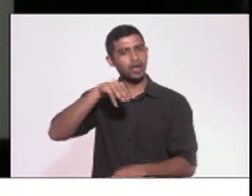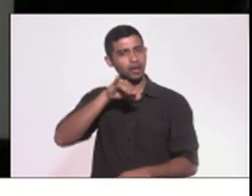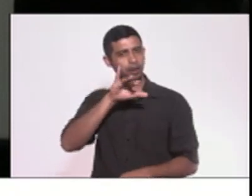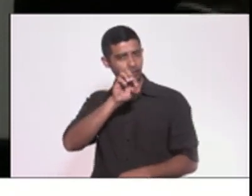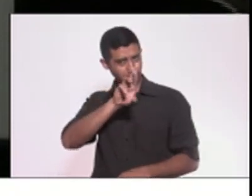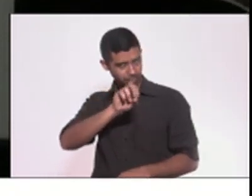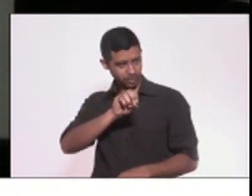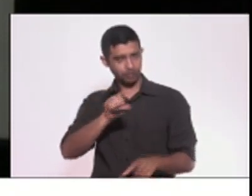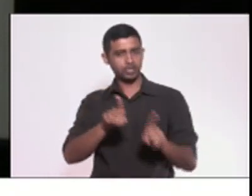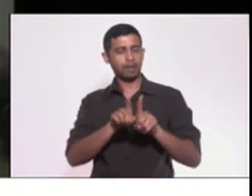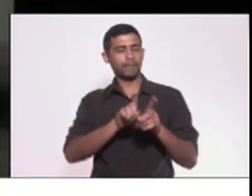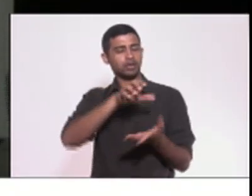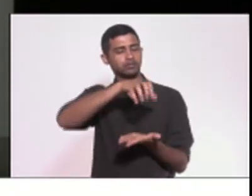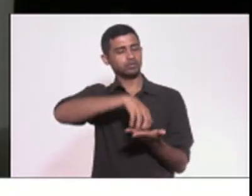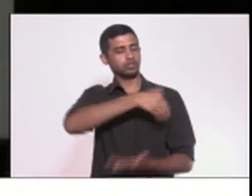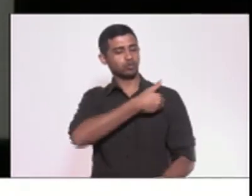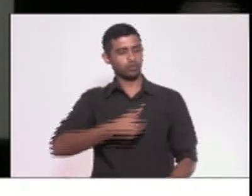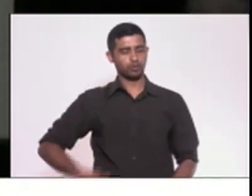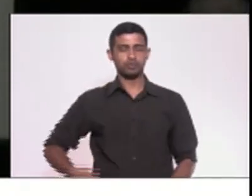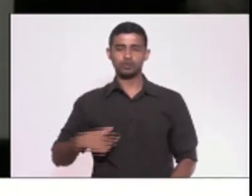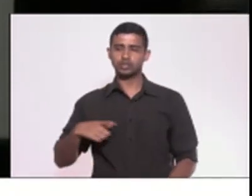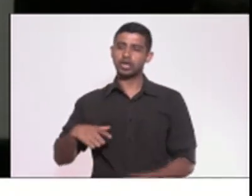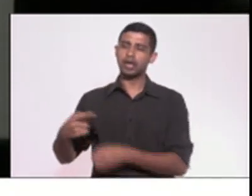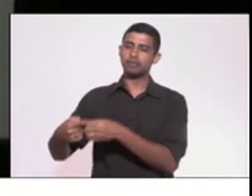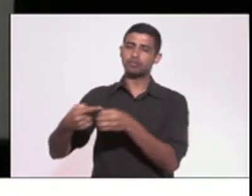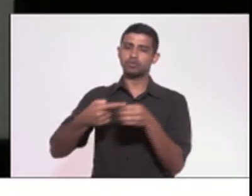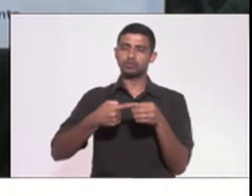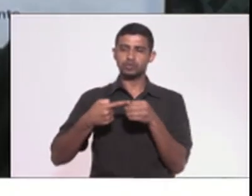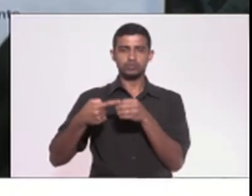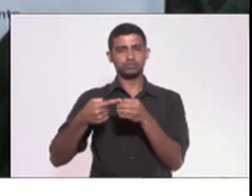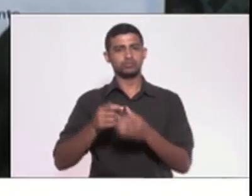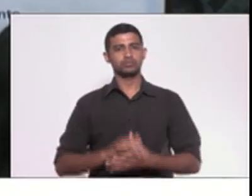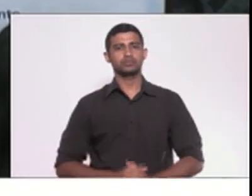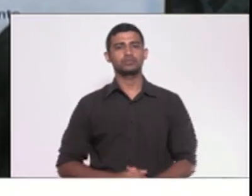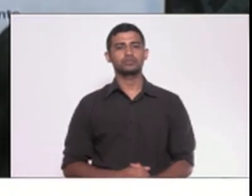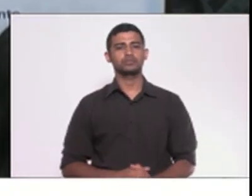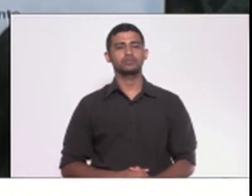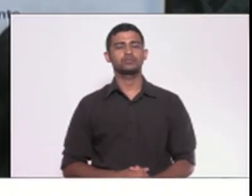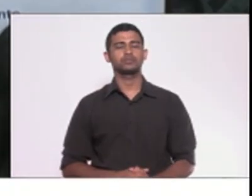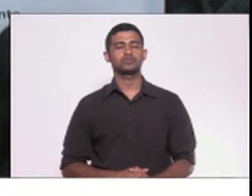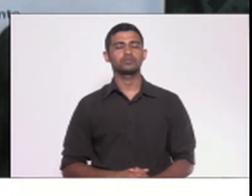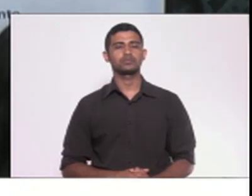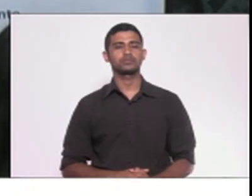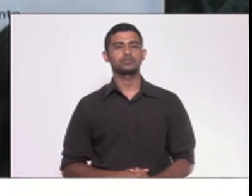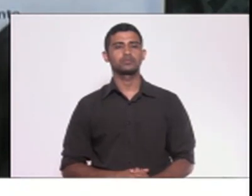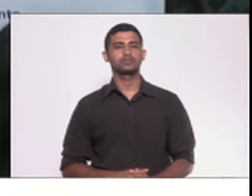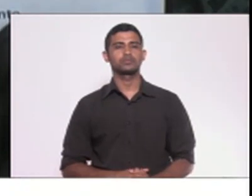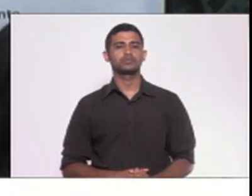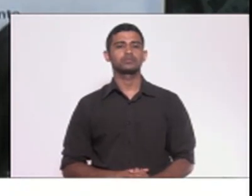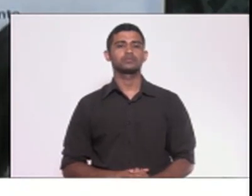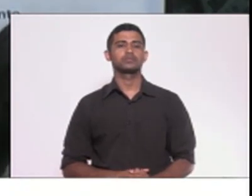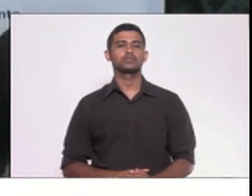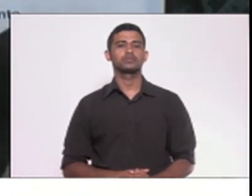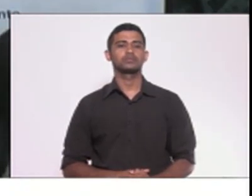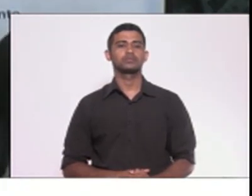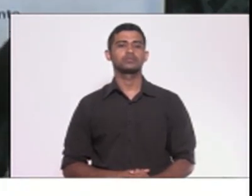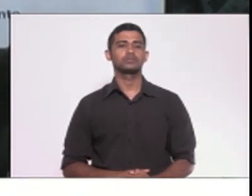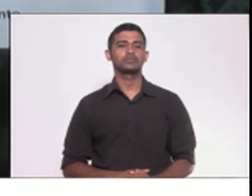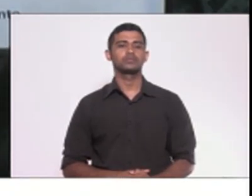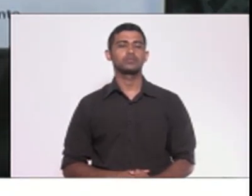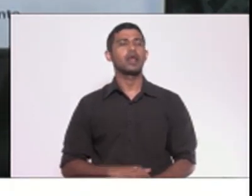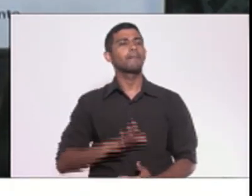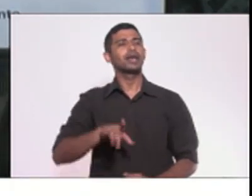setor público através dos municípios. Pode prosseguir. E aí, assim, quais são os